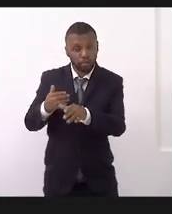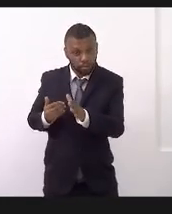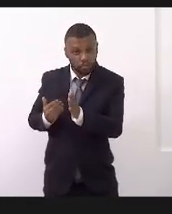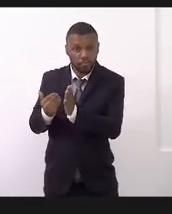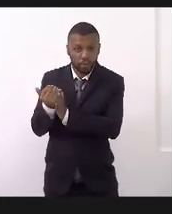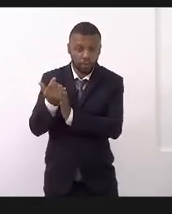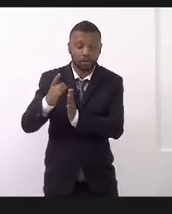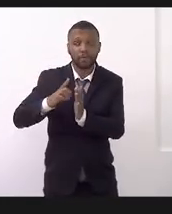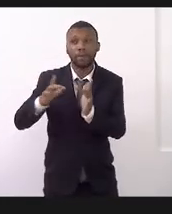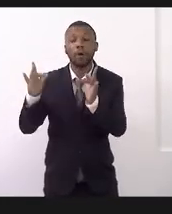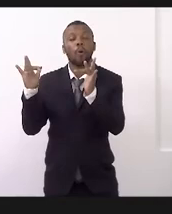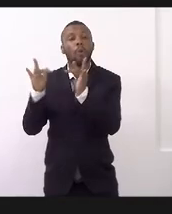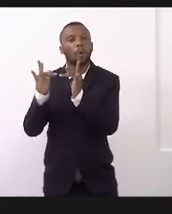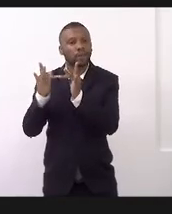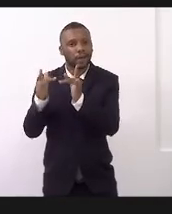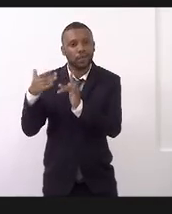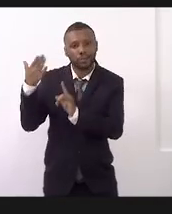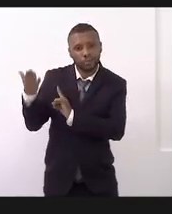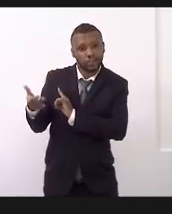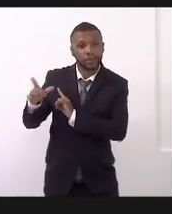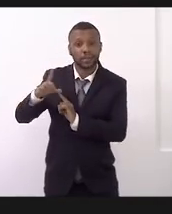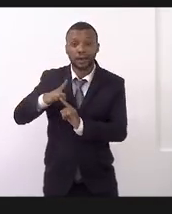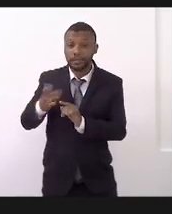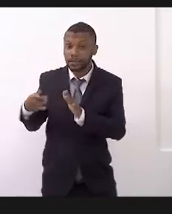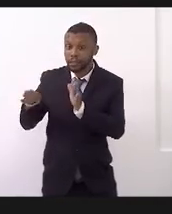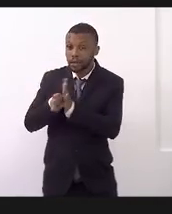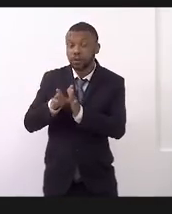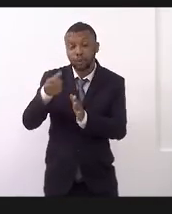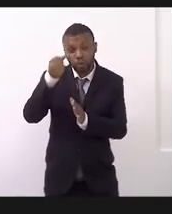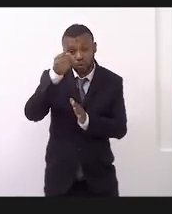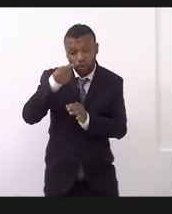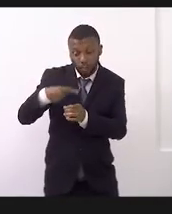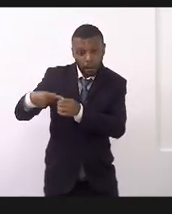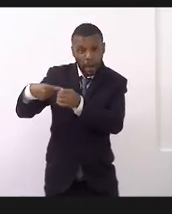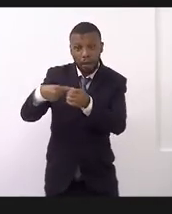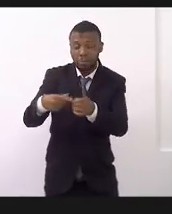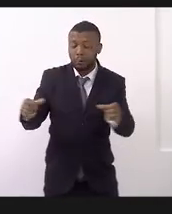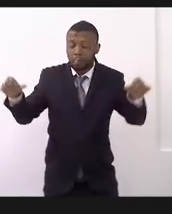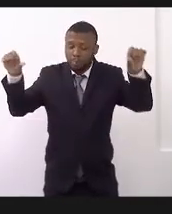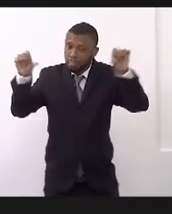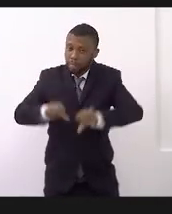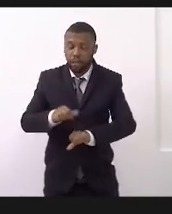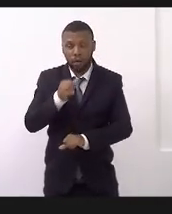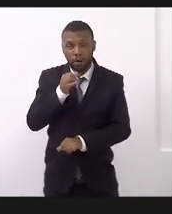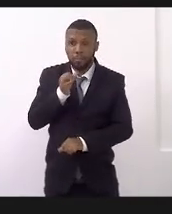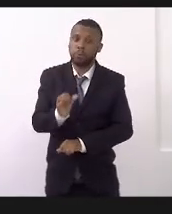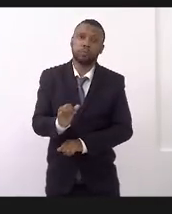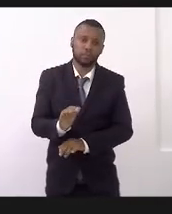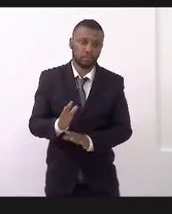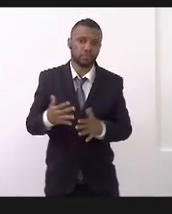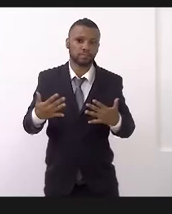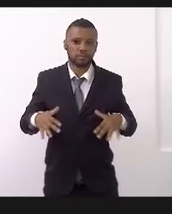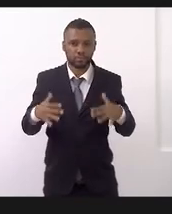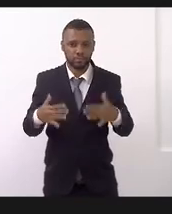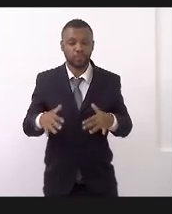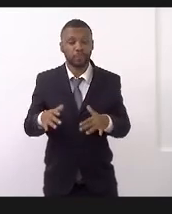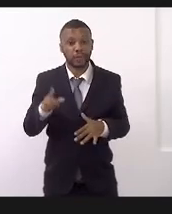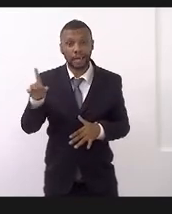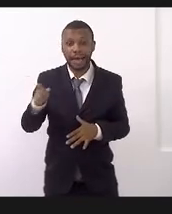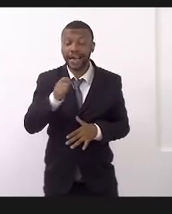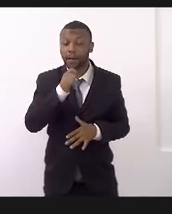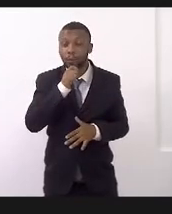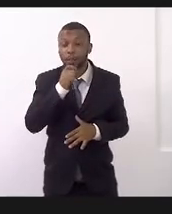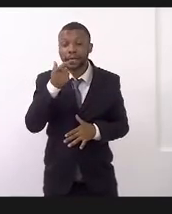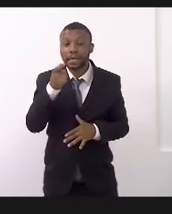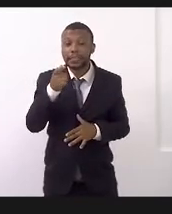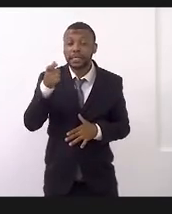Vossa Excelência, eu estava chegando no bairro onde aconteceu o maior desastre, a Monsuaba, e lá não está pegando sinal nenhum,